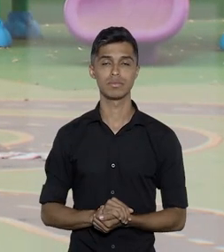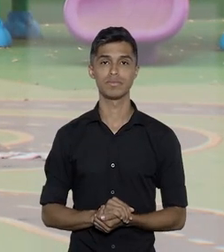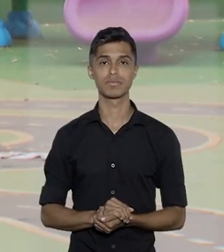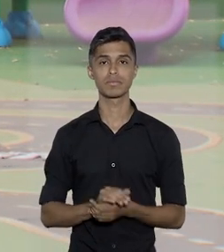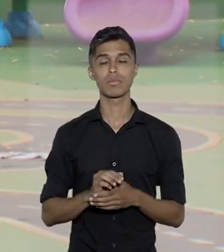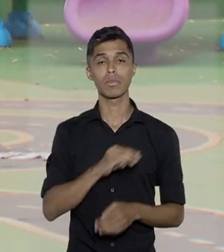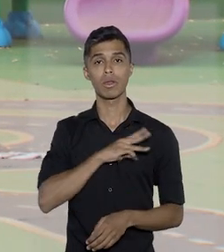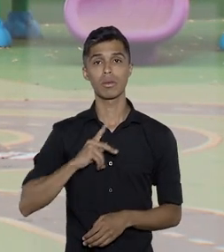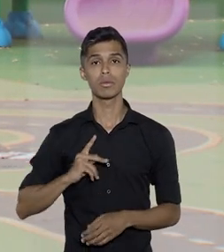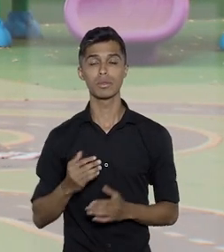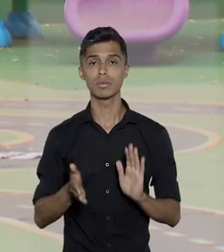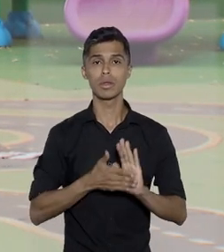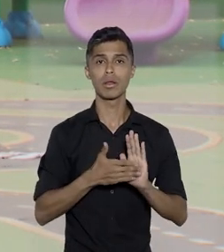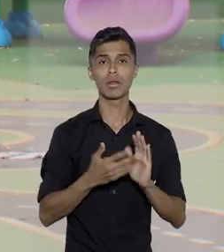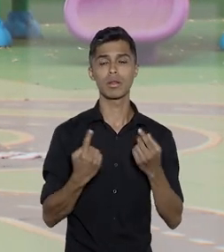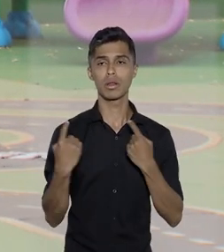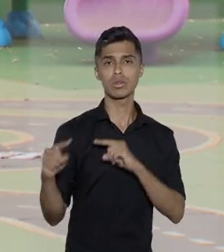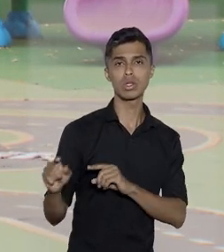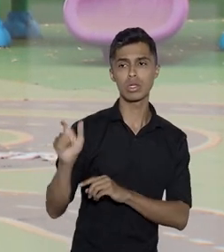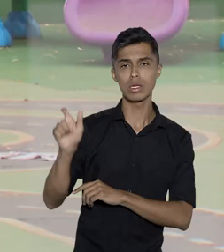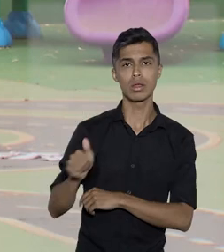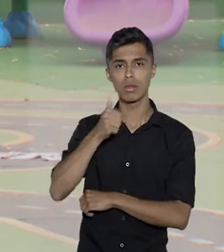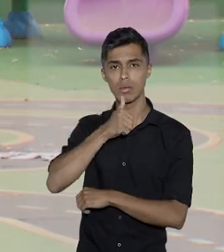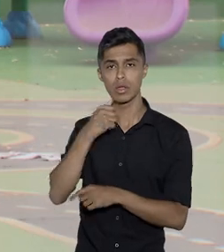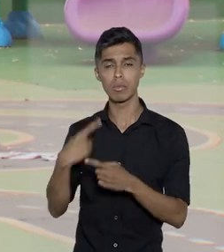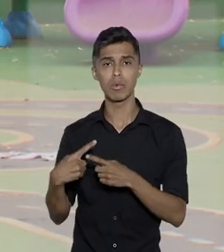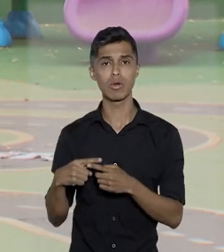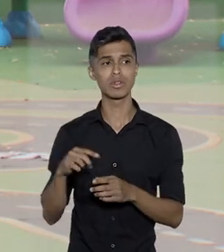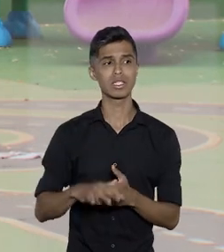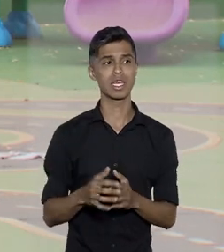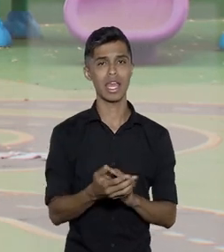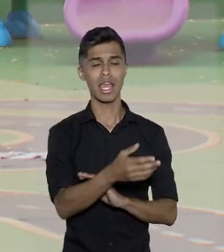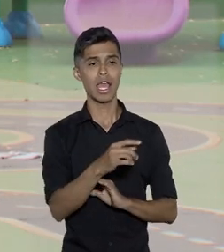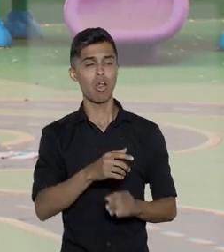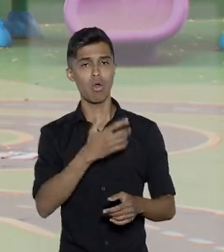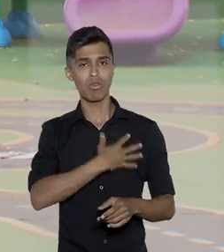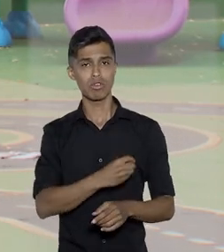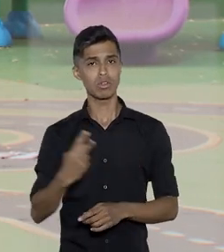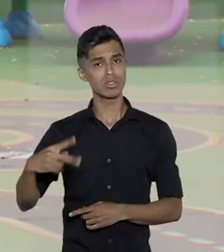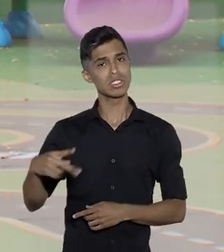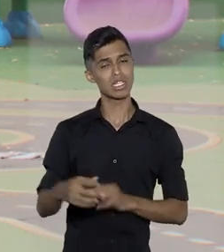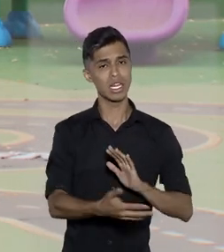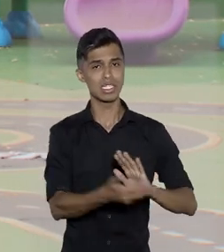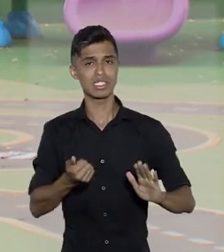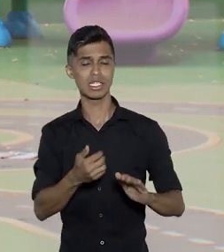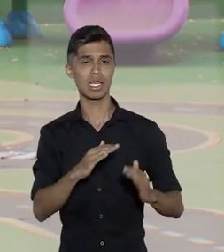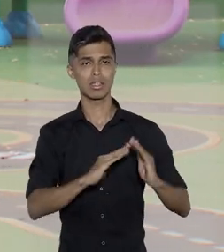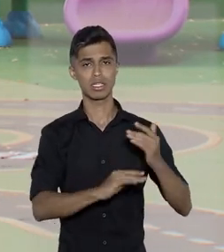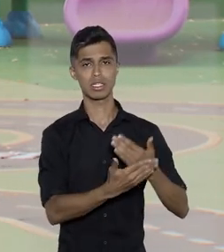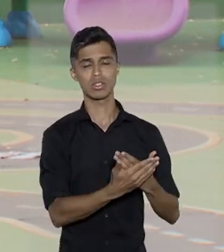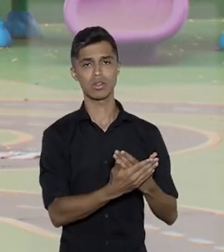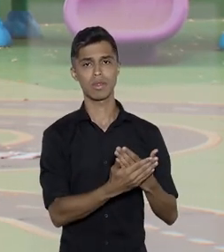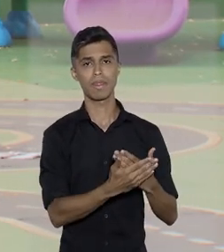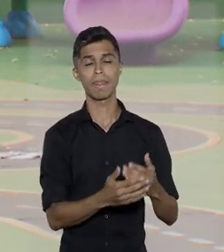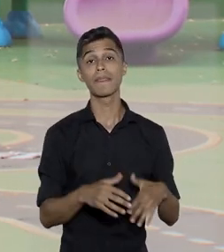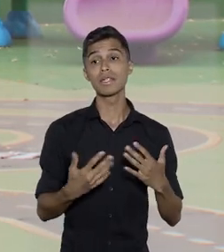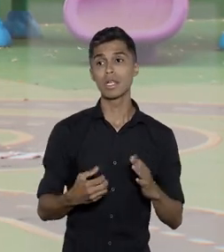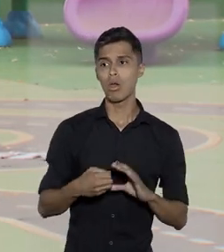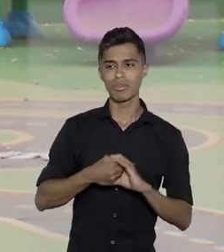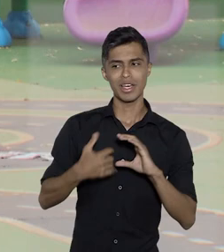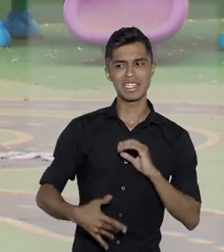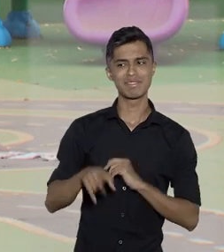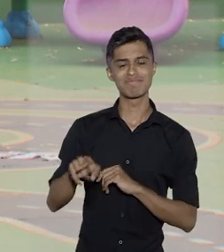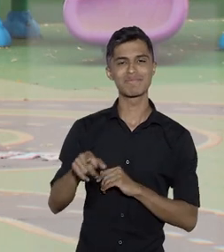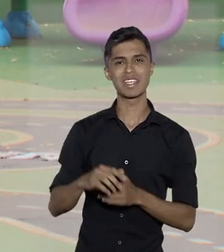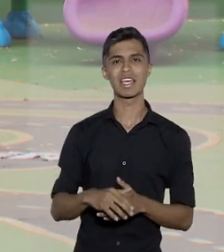o processo Ministério Público proposição contra uma mulher por conta da evasão escolar de um de seus filhos como foi configurada